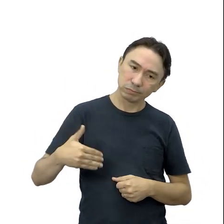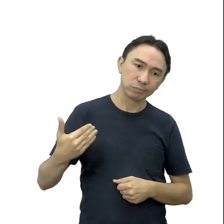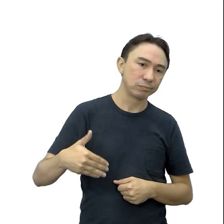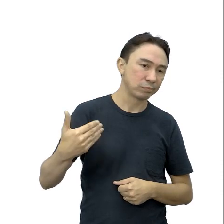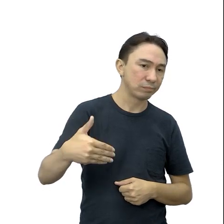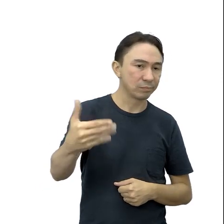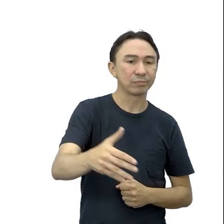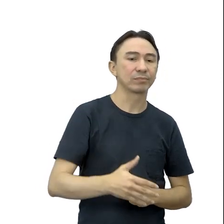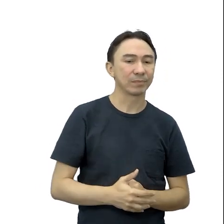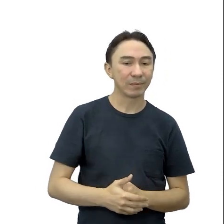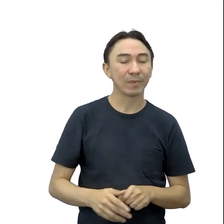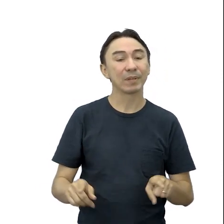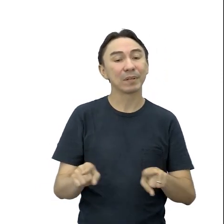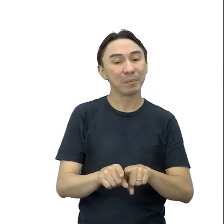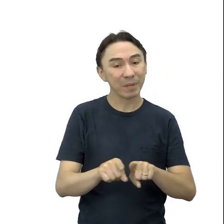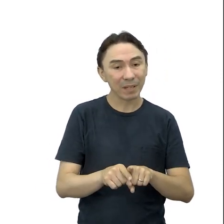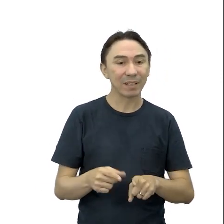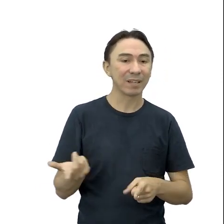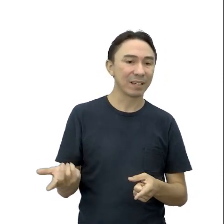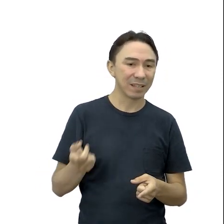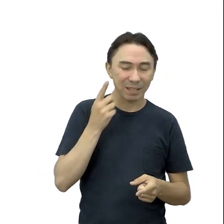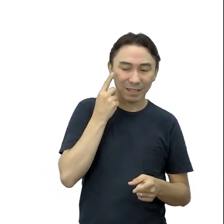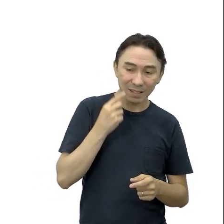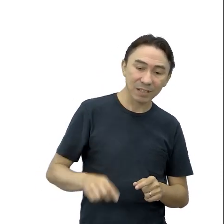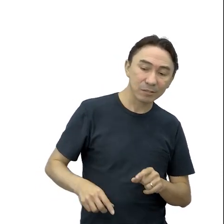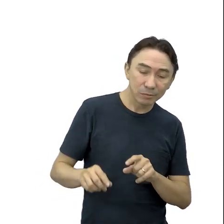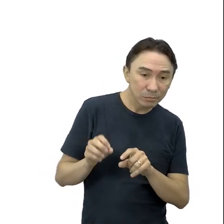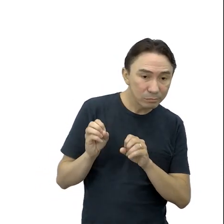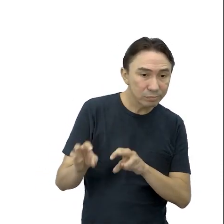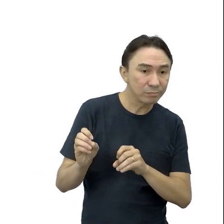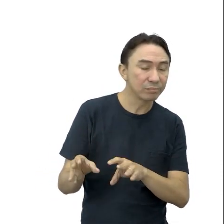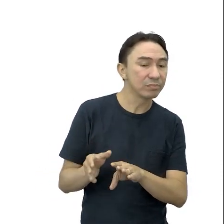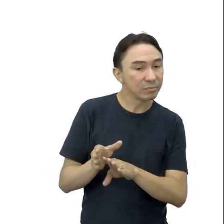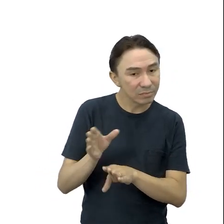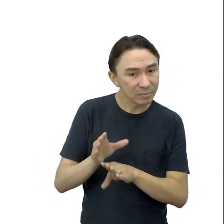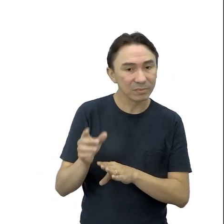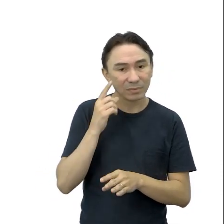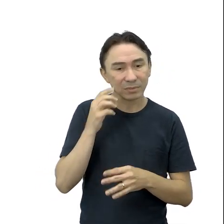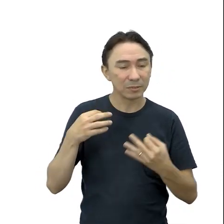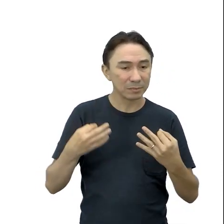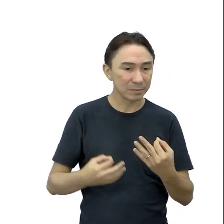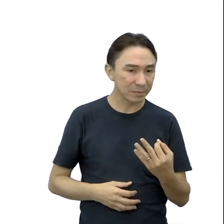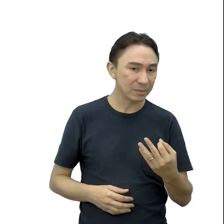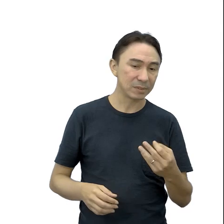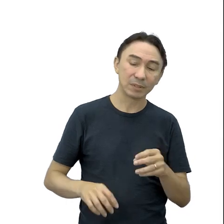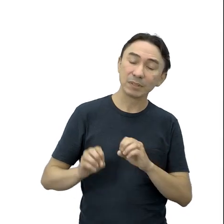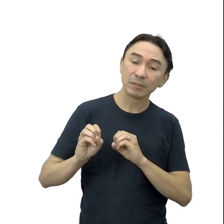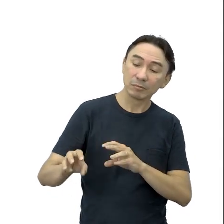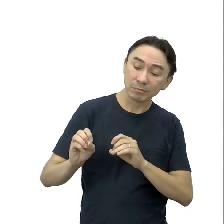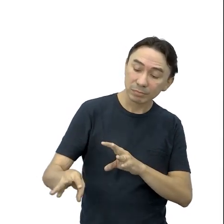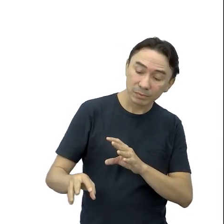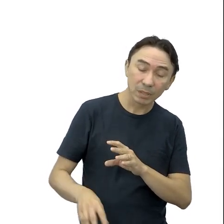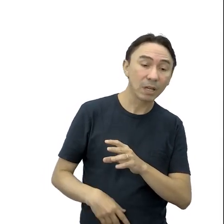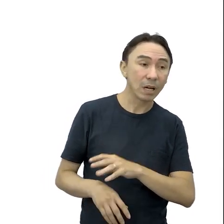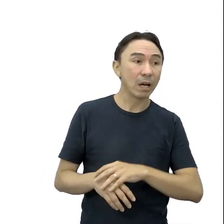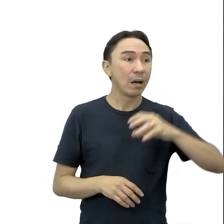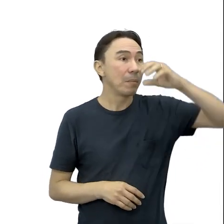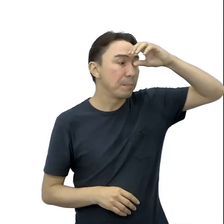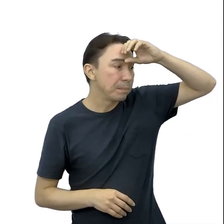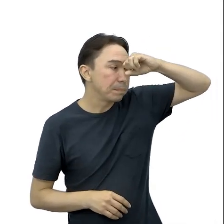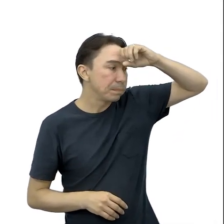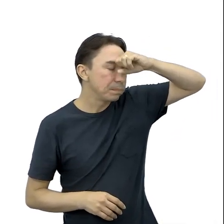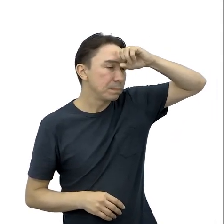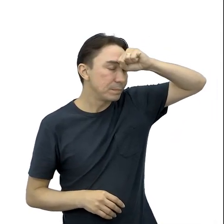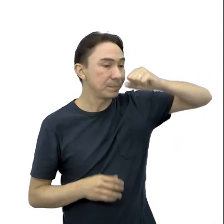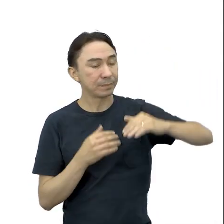ela orienta o nosso percurso, né, educativo, ela ensina a aprender a se desenvolver, é aí que a gente começa a